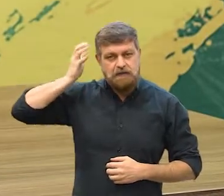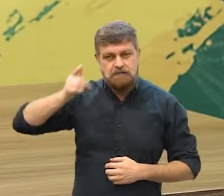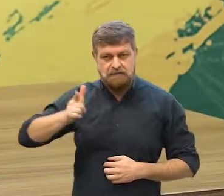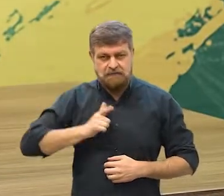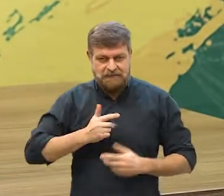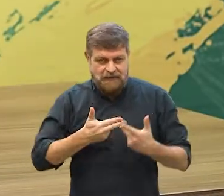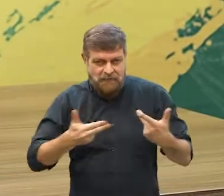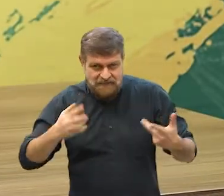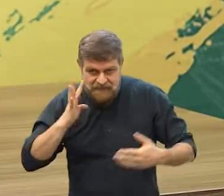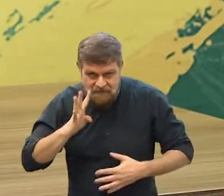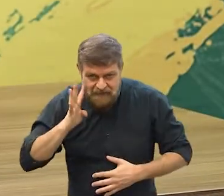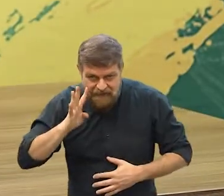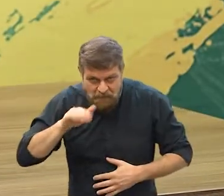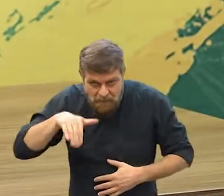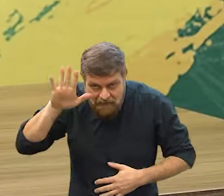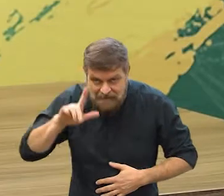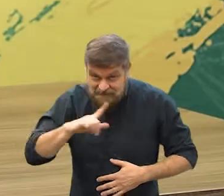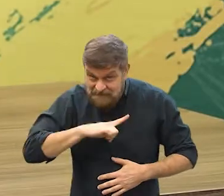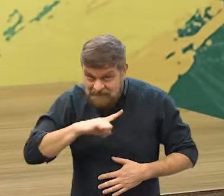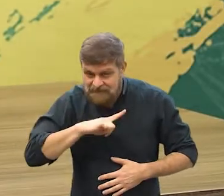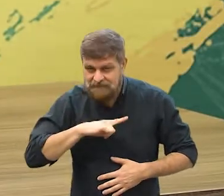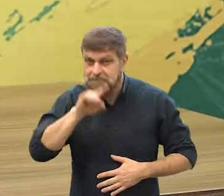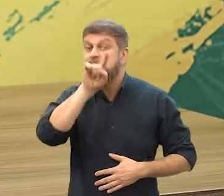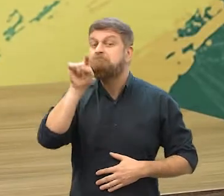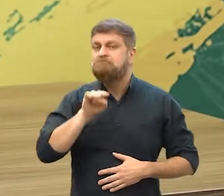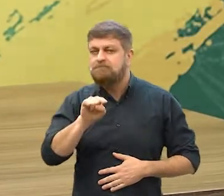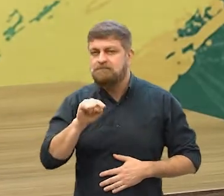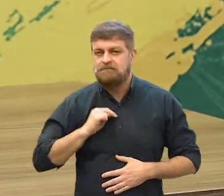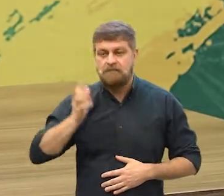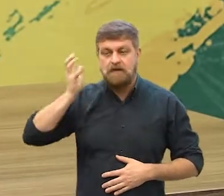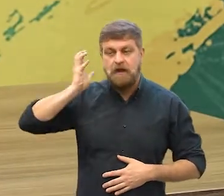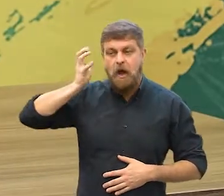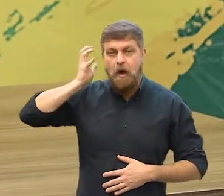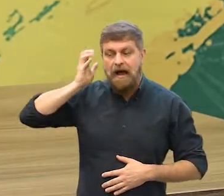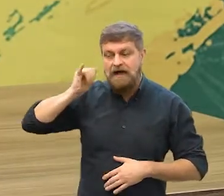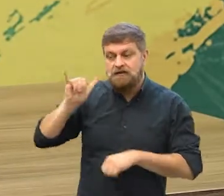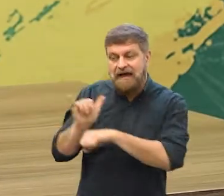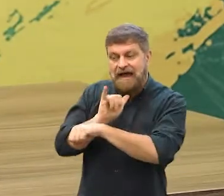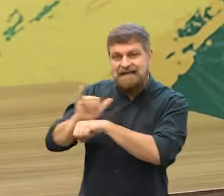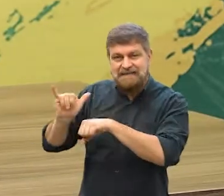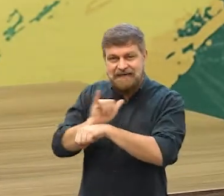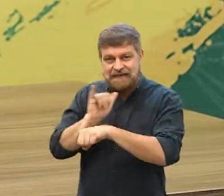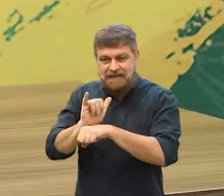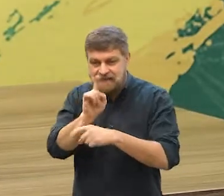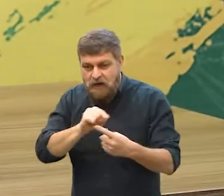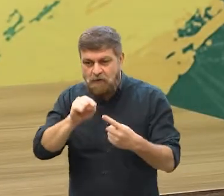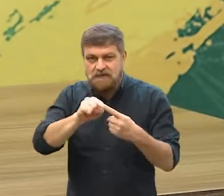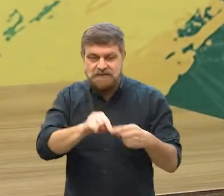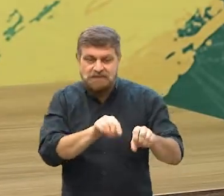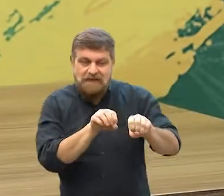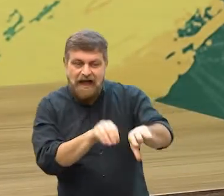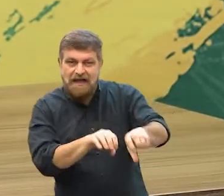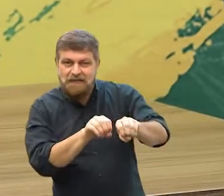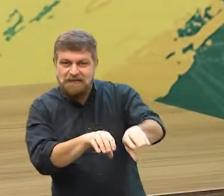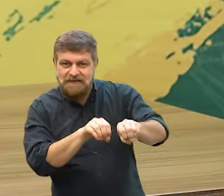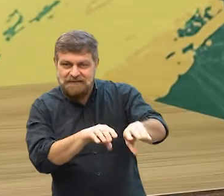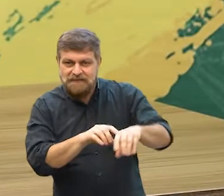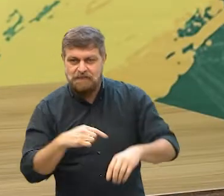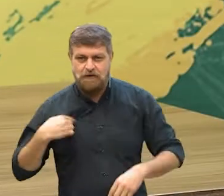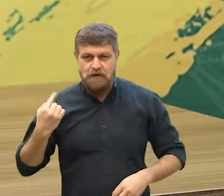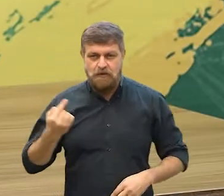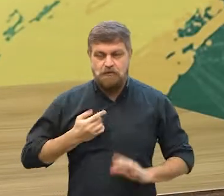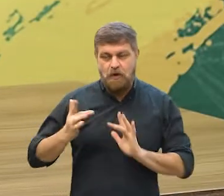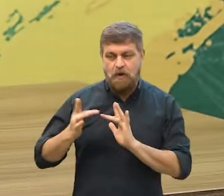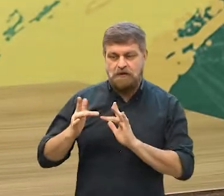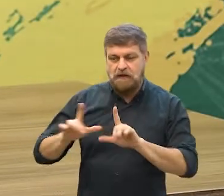Tem coisa mais legal que rádio e a gente vai falar sobre o rádio como ferramenta da educação por isso o